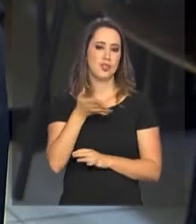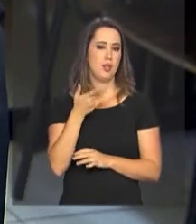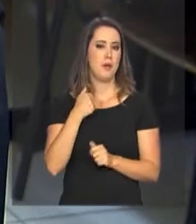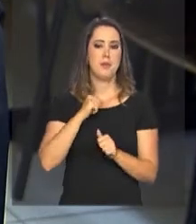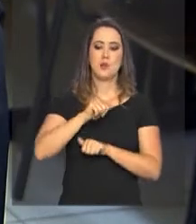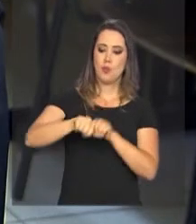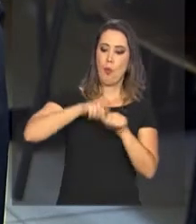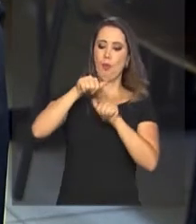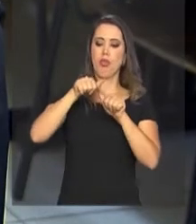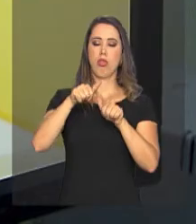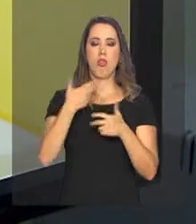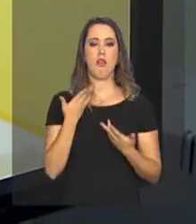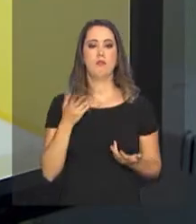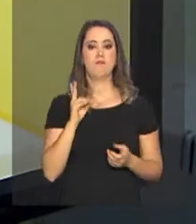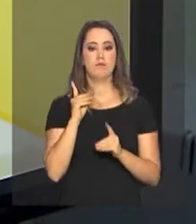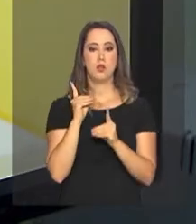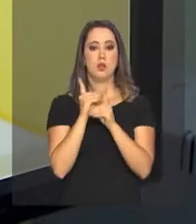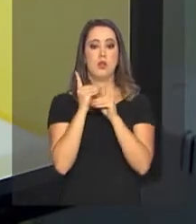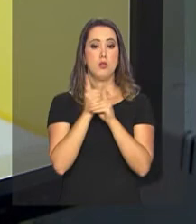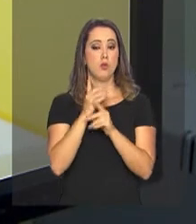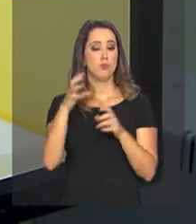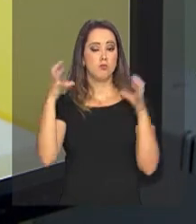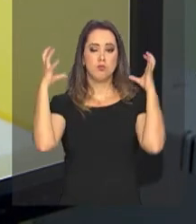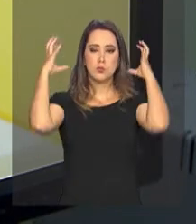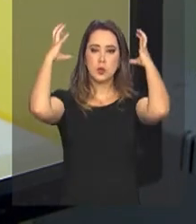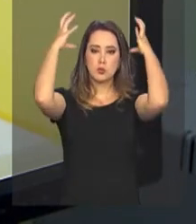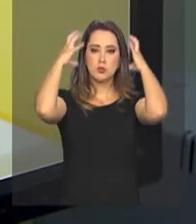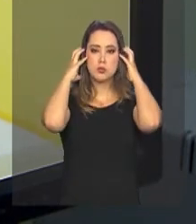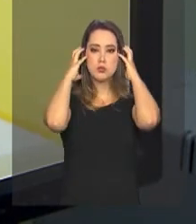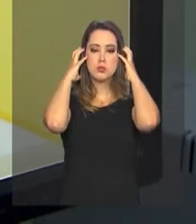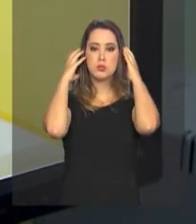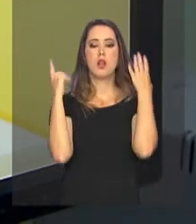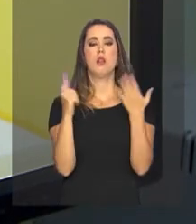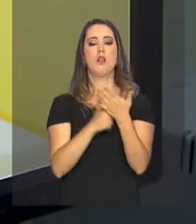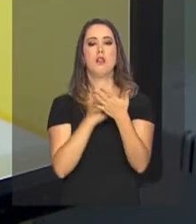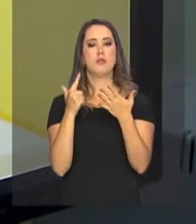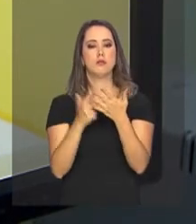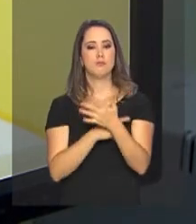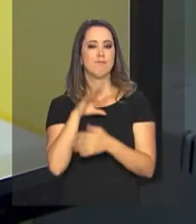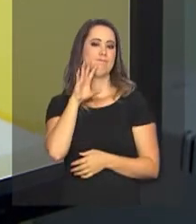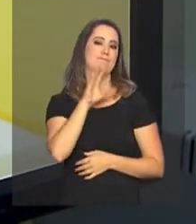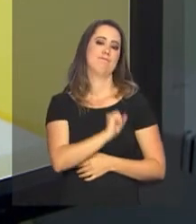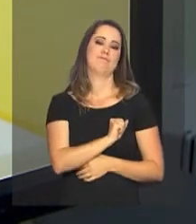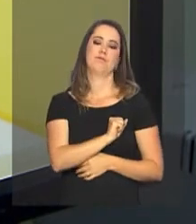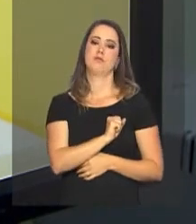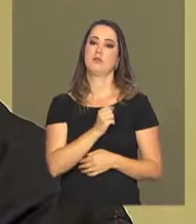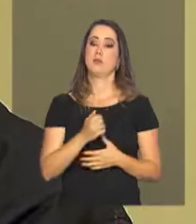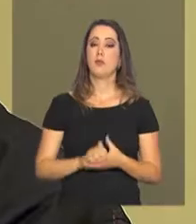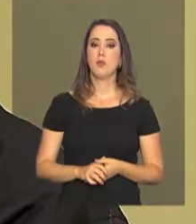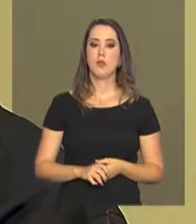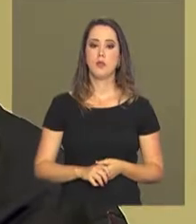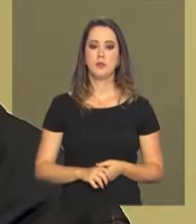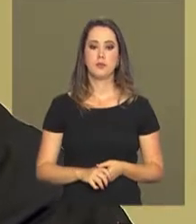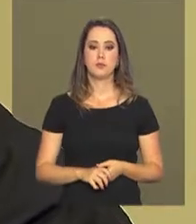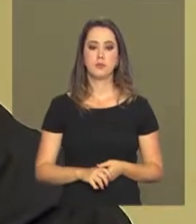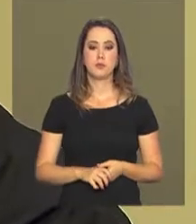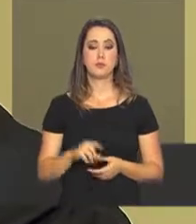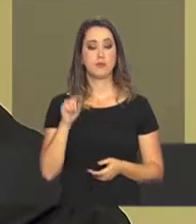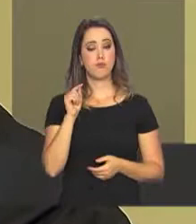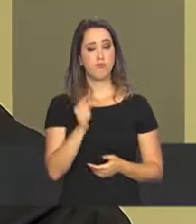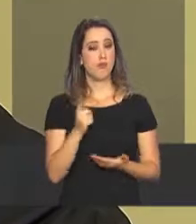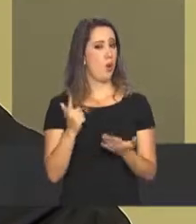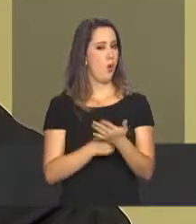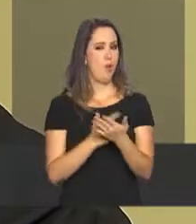reinventar marcos encontrou no audiolivro uma forma de manter sua paixão pela literatura o livro ele